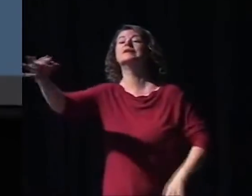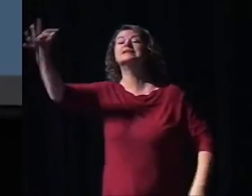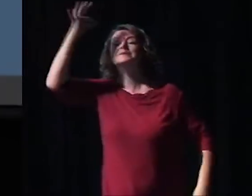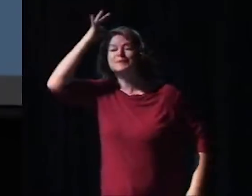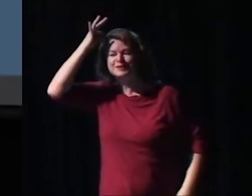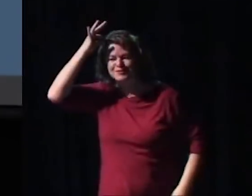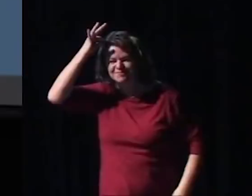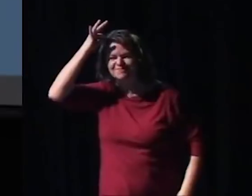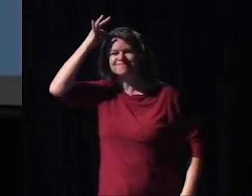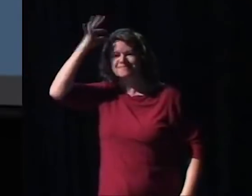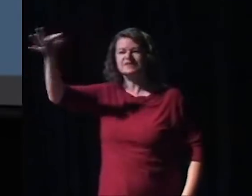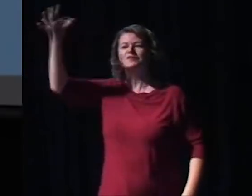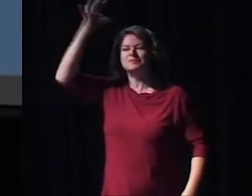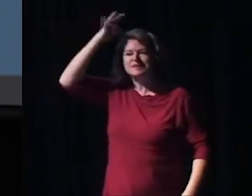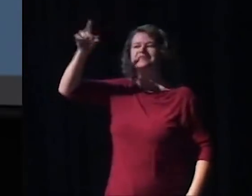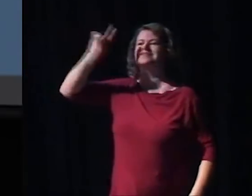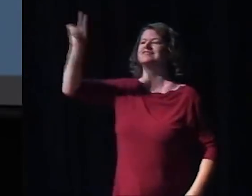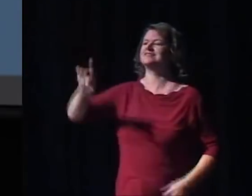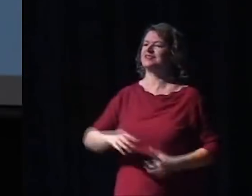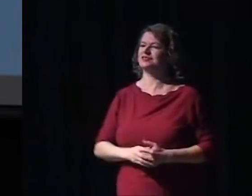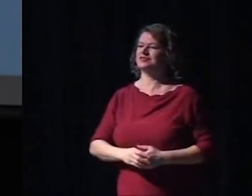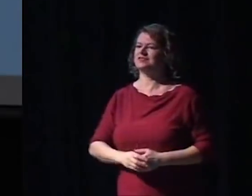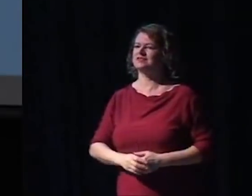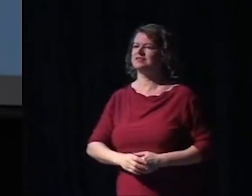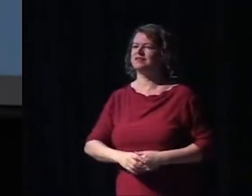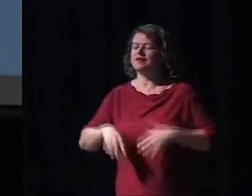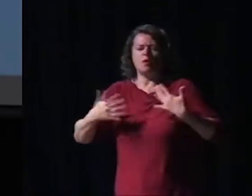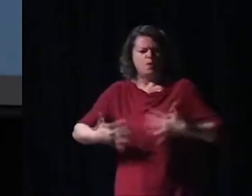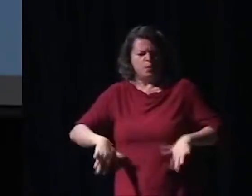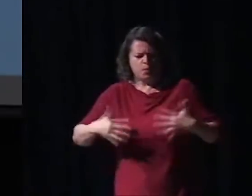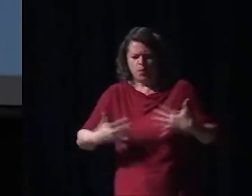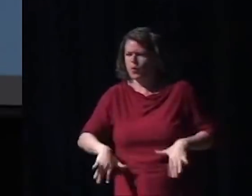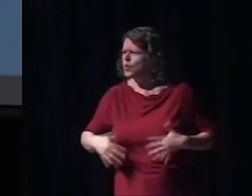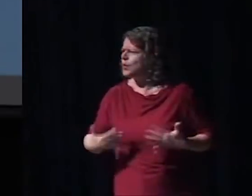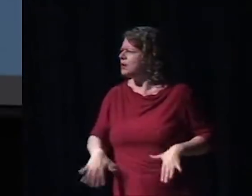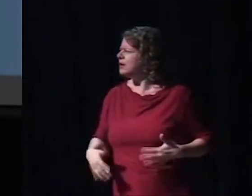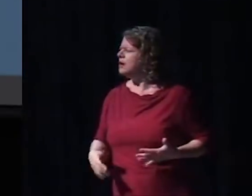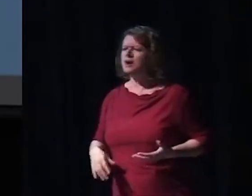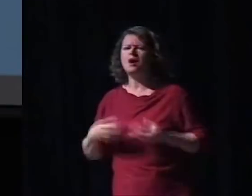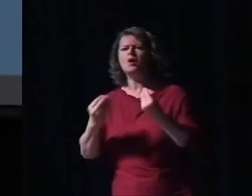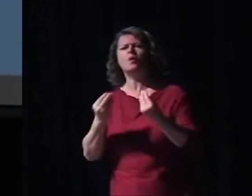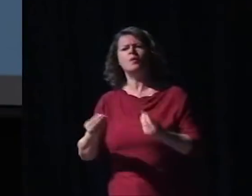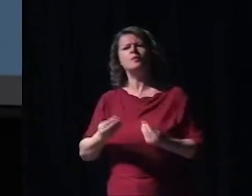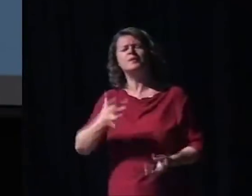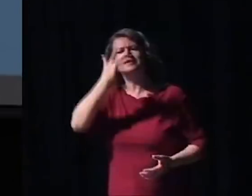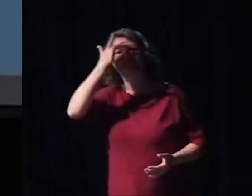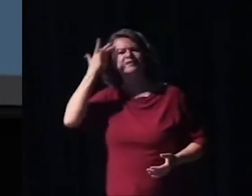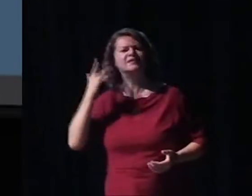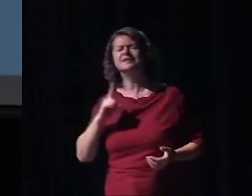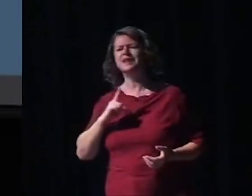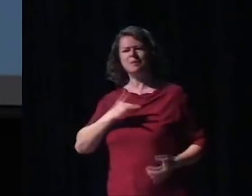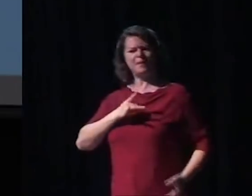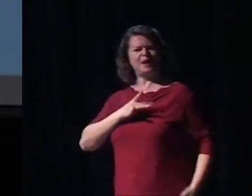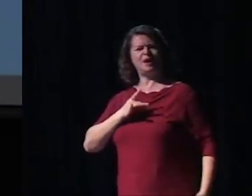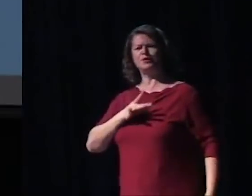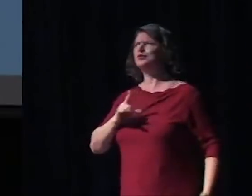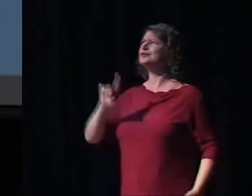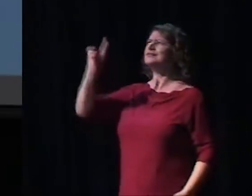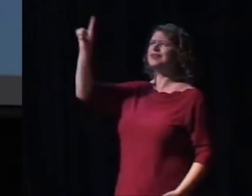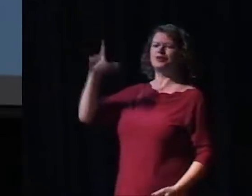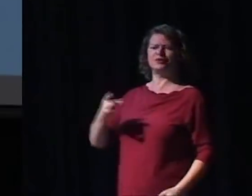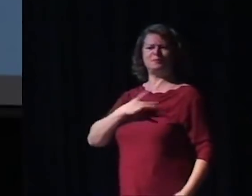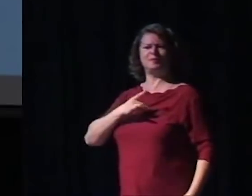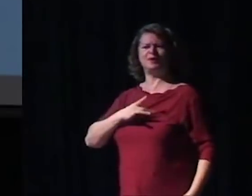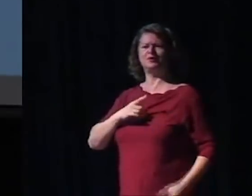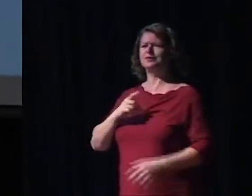Deus. Gente, eu fico impressionado como é que as pessoas têm medo de aproximar de Deus, de se aproximar de Deus e de